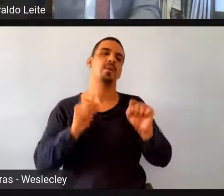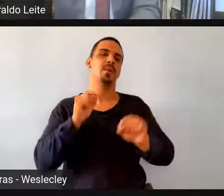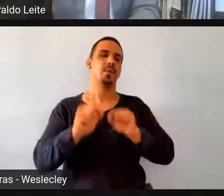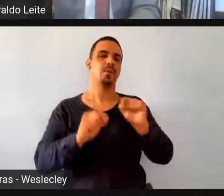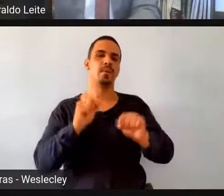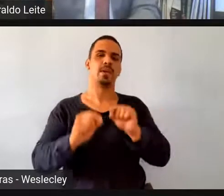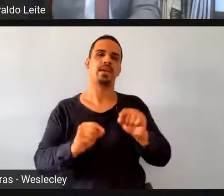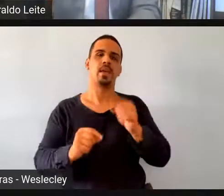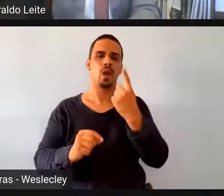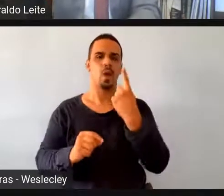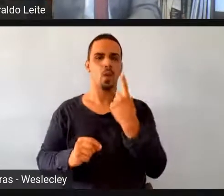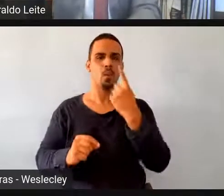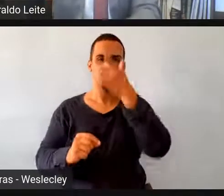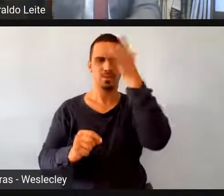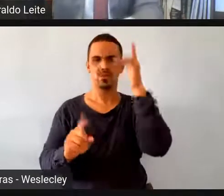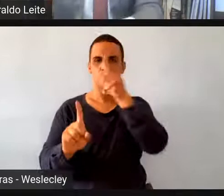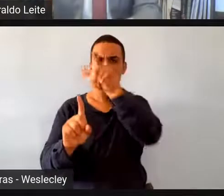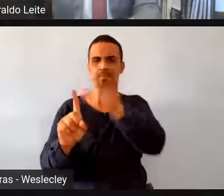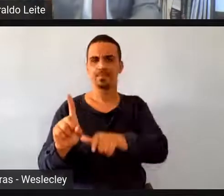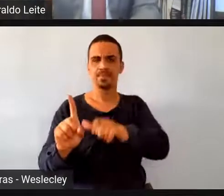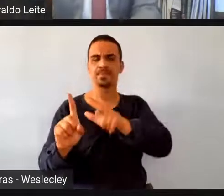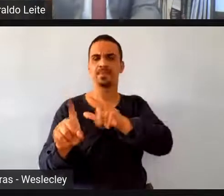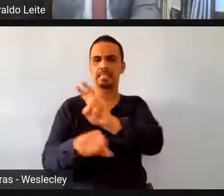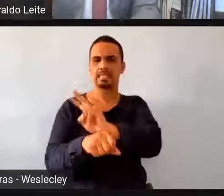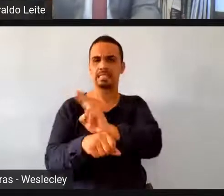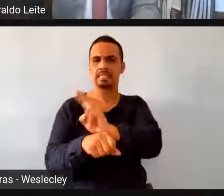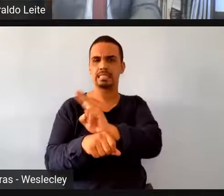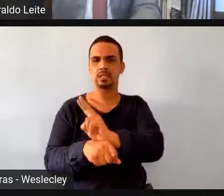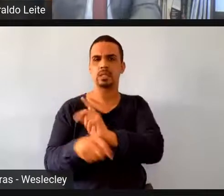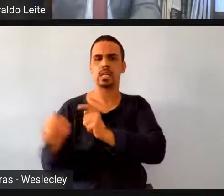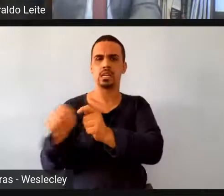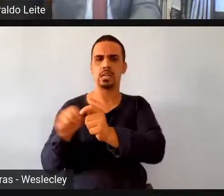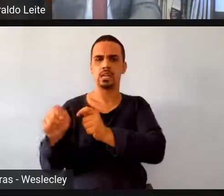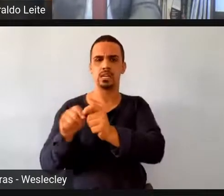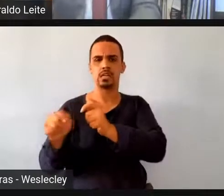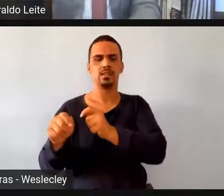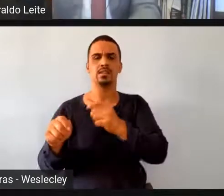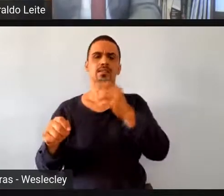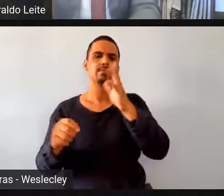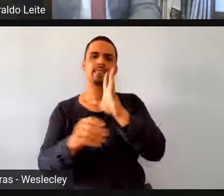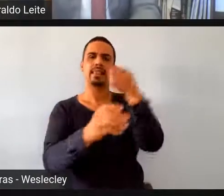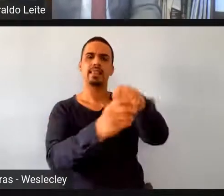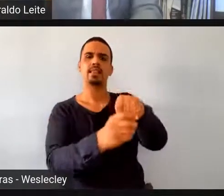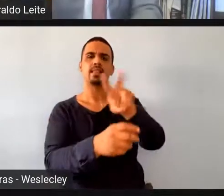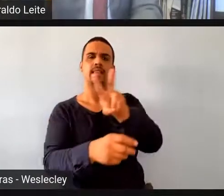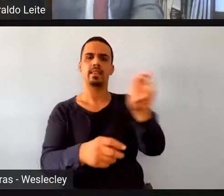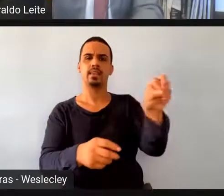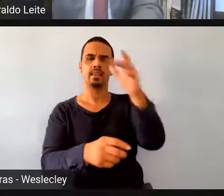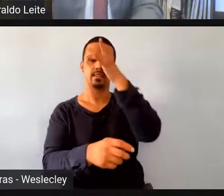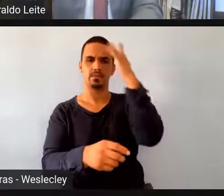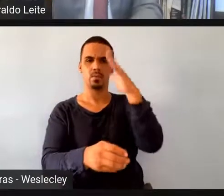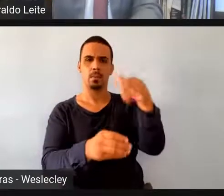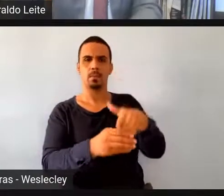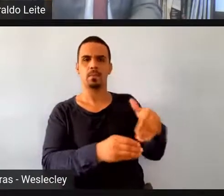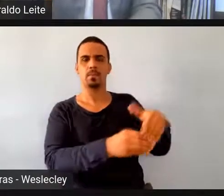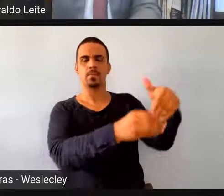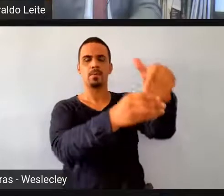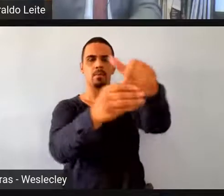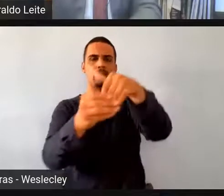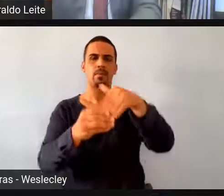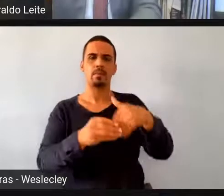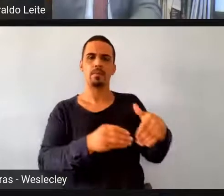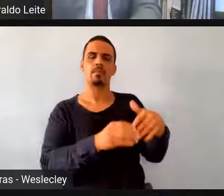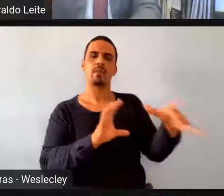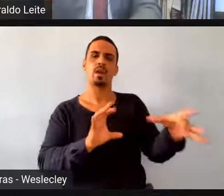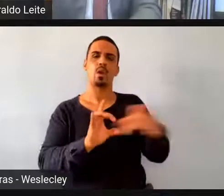um carinha, né? E tem 500 carinhas lá dentro votando, procurando se conectar com sua base. É